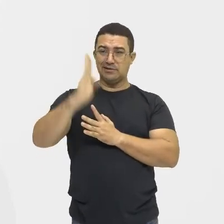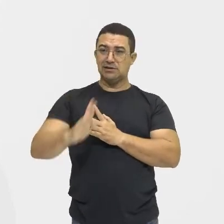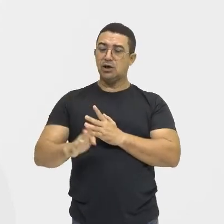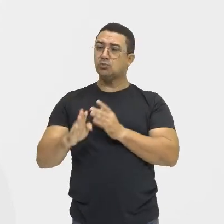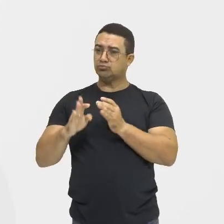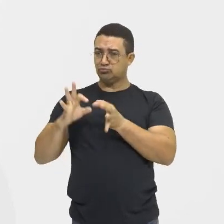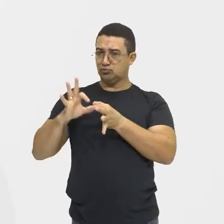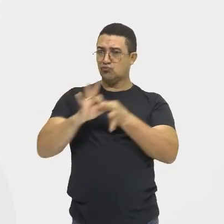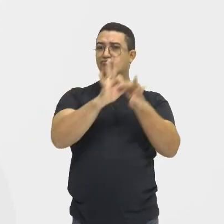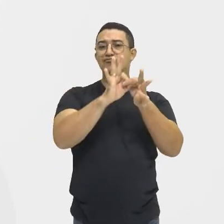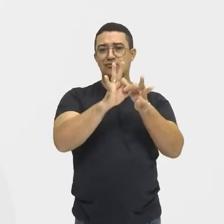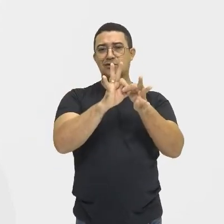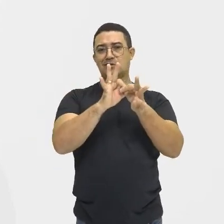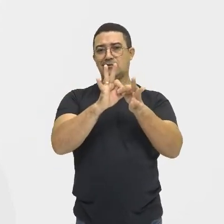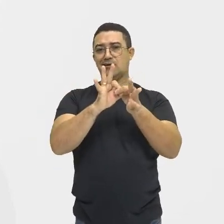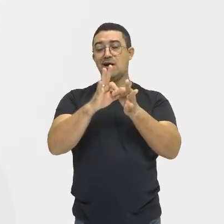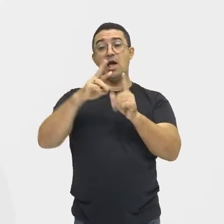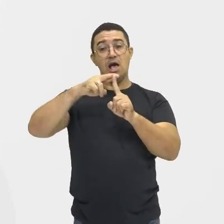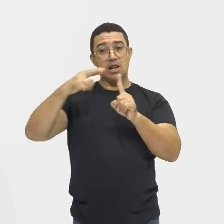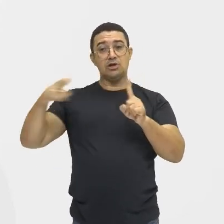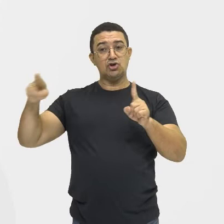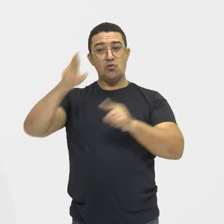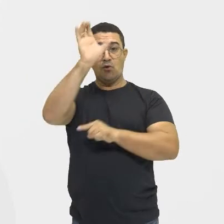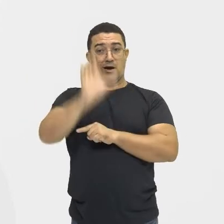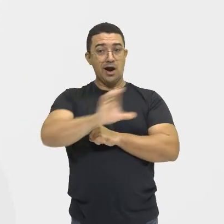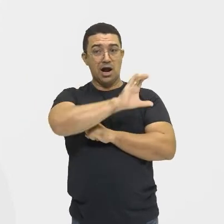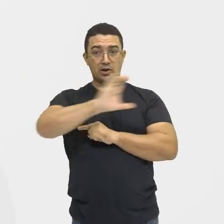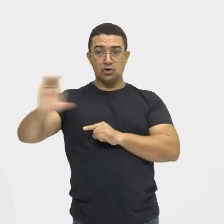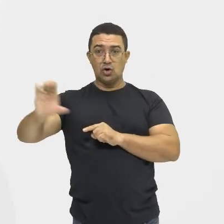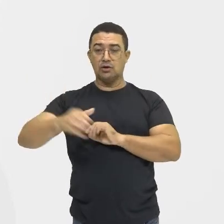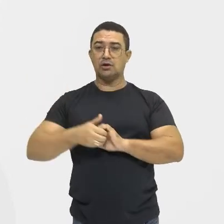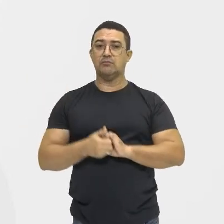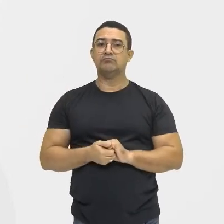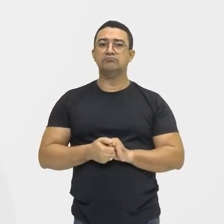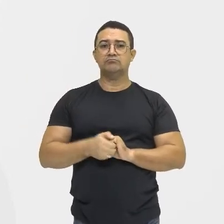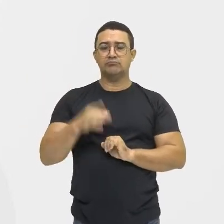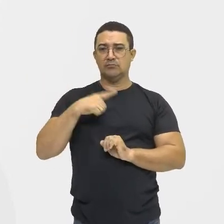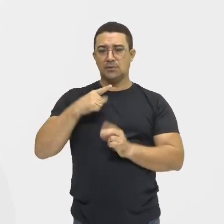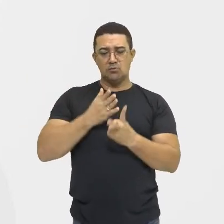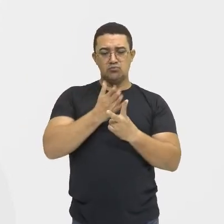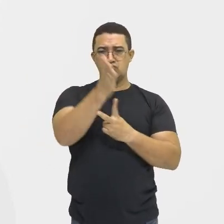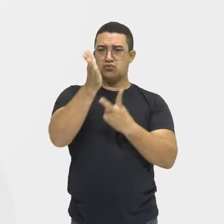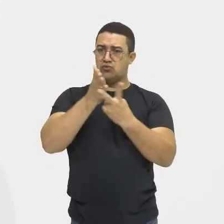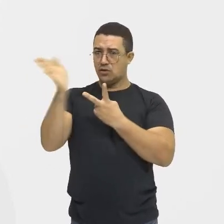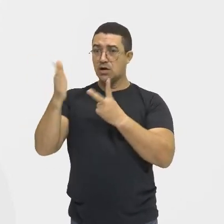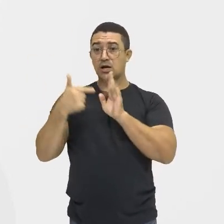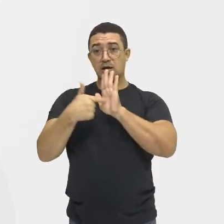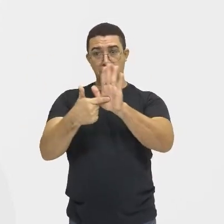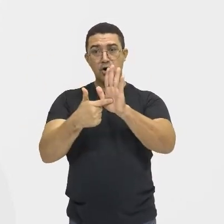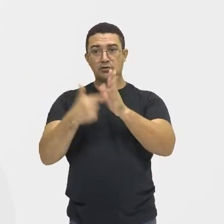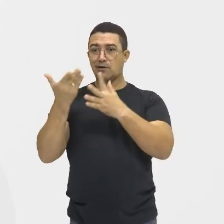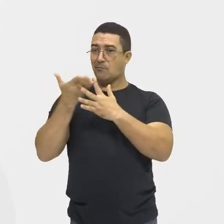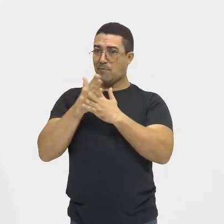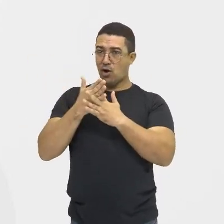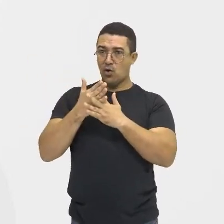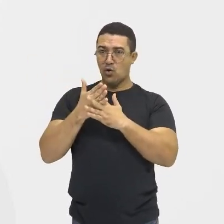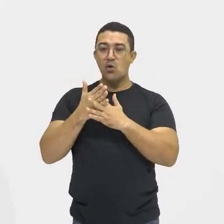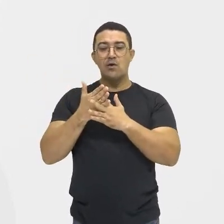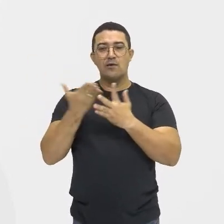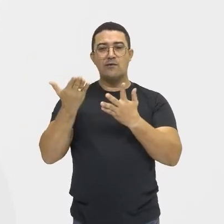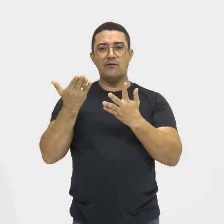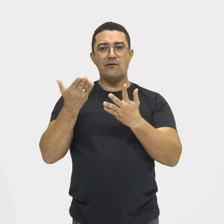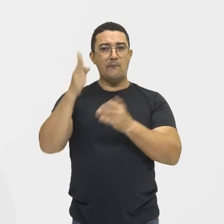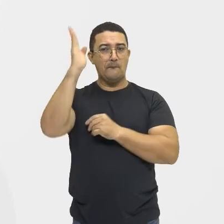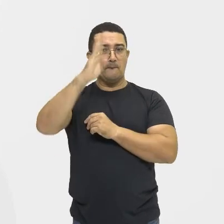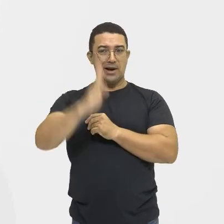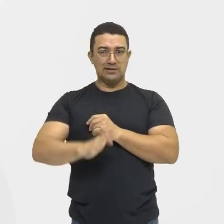religião católica. Existem duas linhas diferentes que caracterizam o barroco brasileiro.